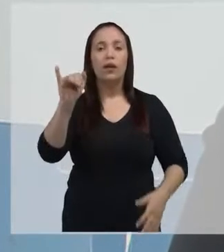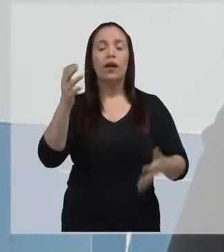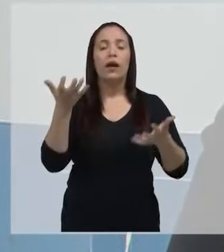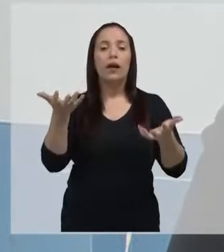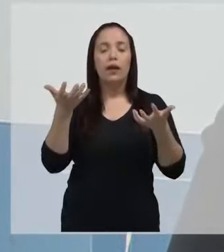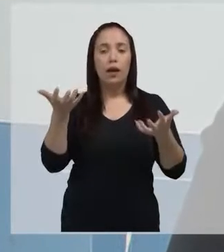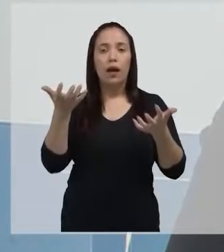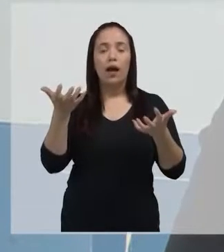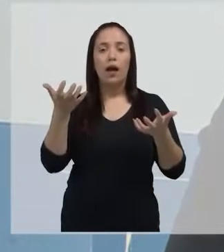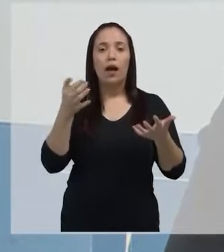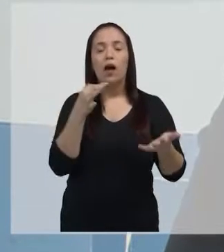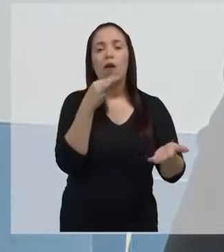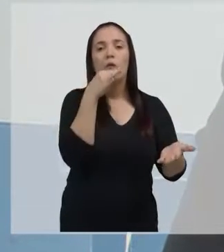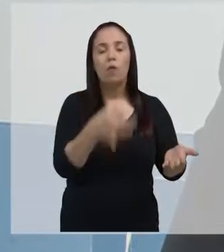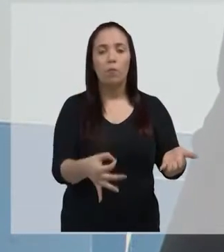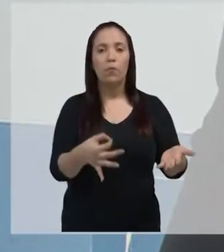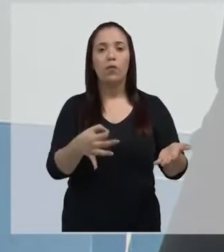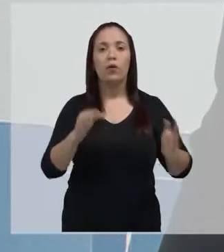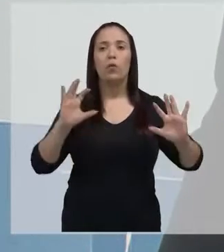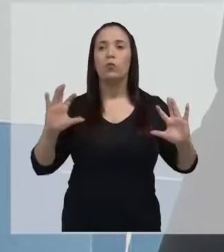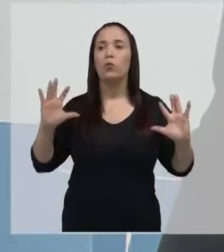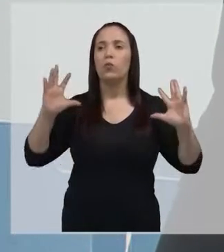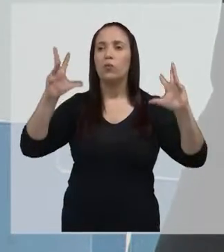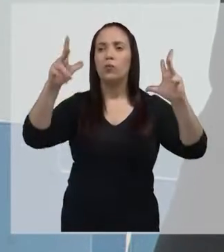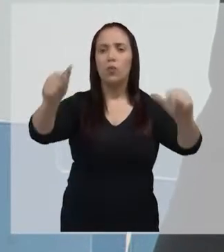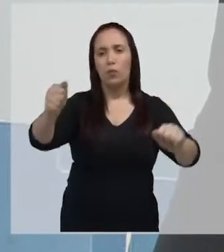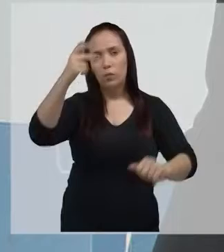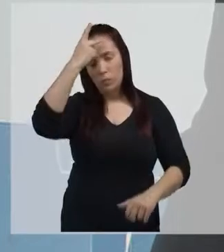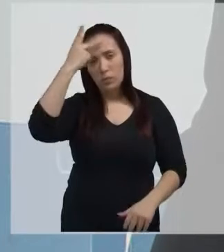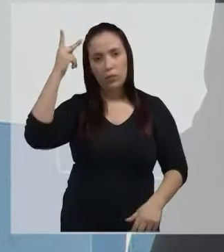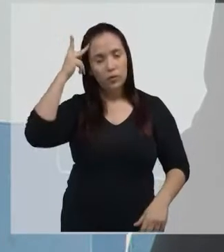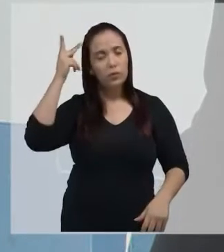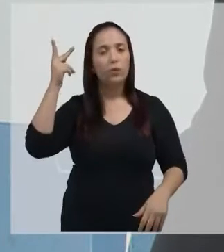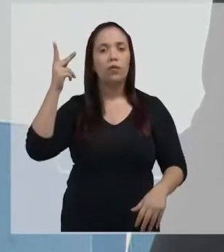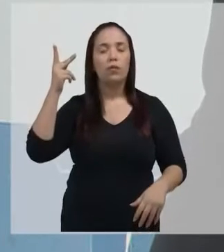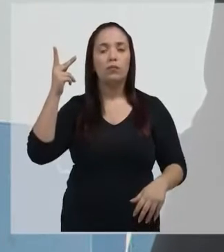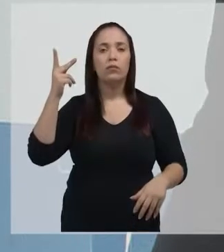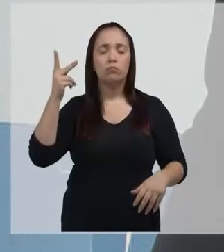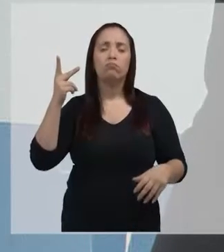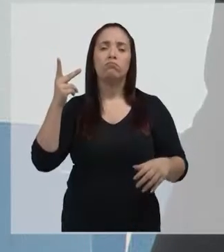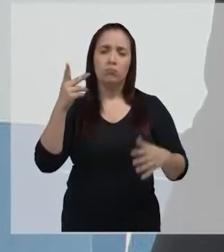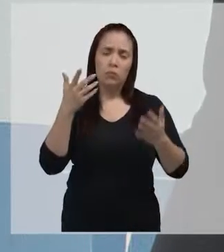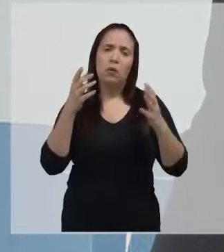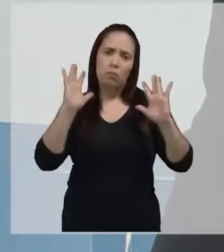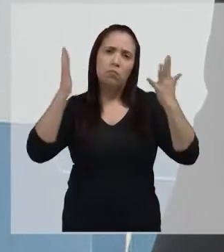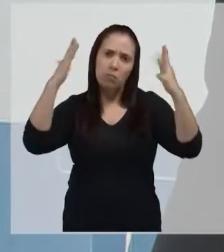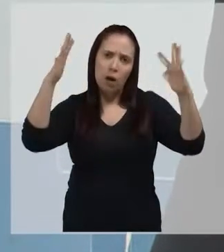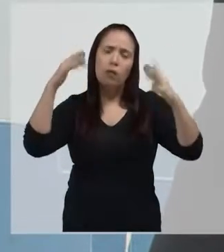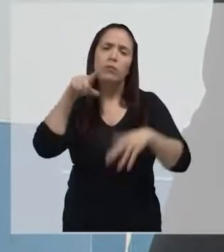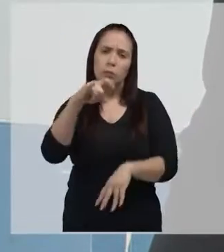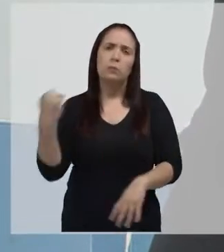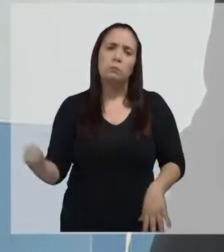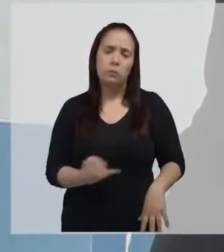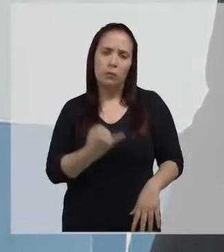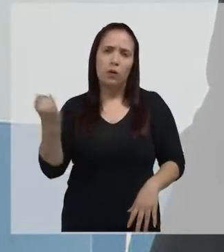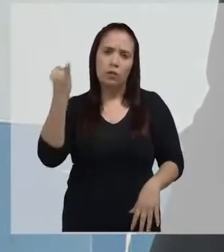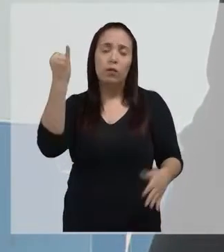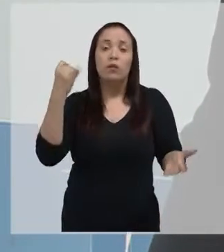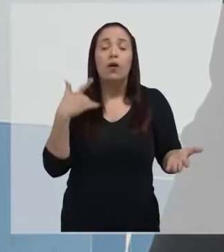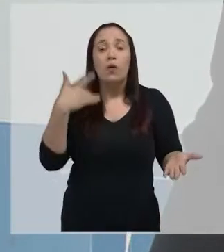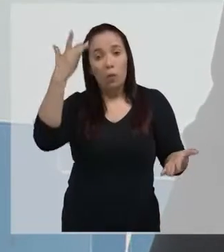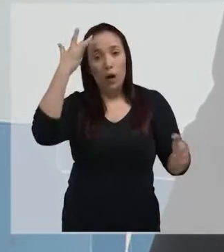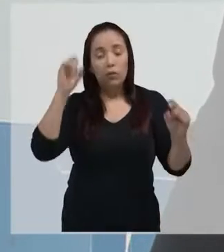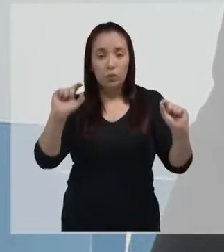especial para todas as autoridades. Perfeito, o mérito espetacular, o mérito importantíssimo. Eu acho,